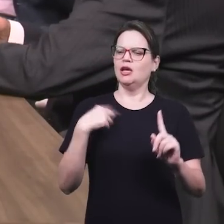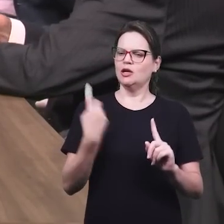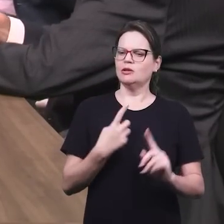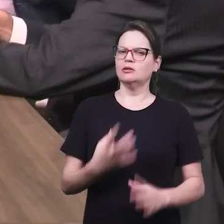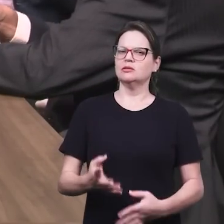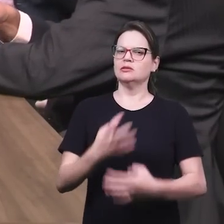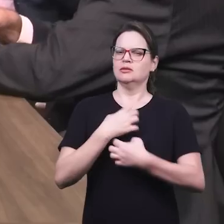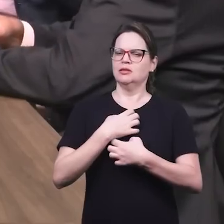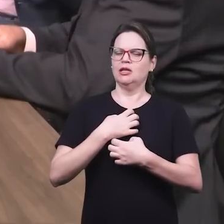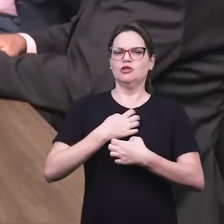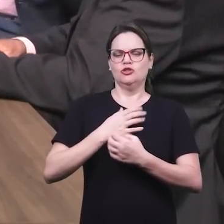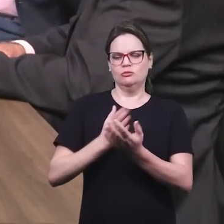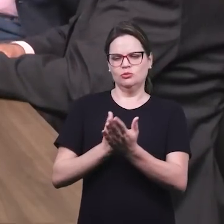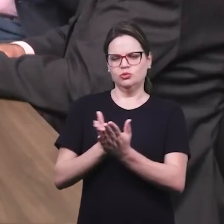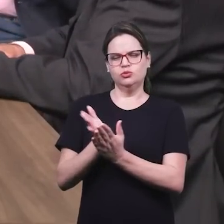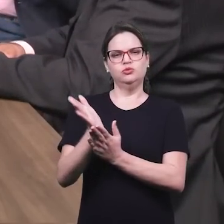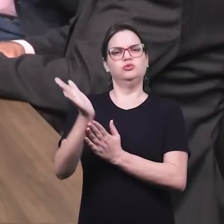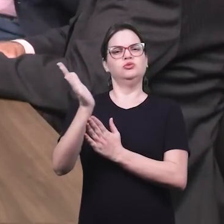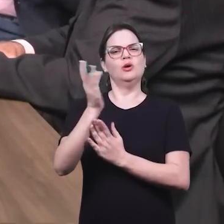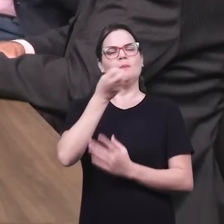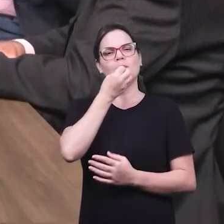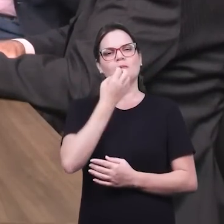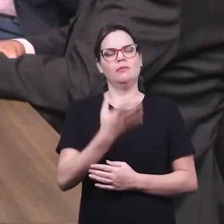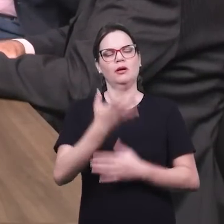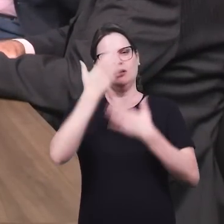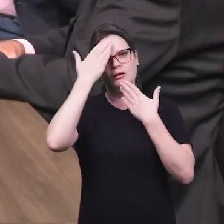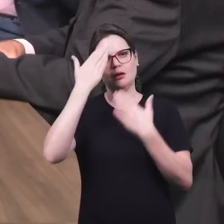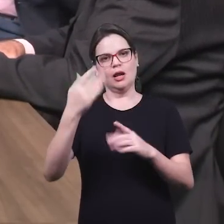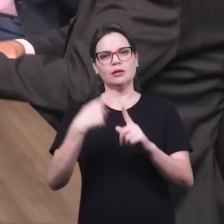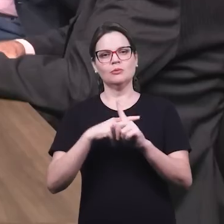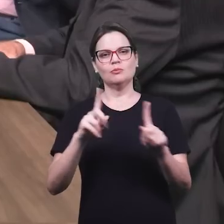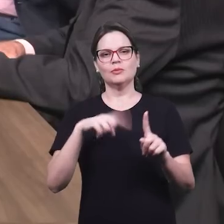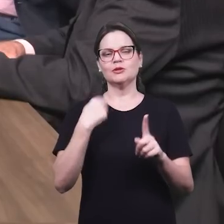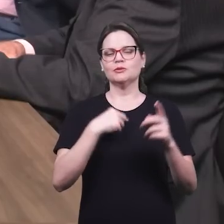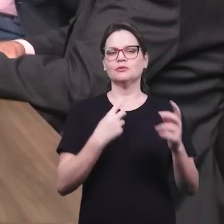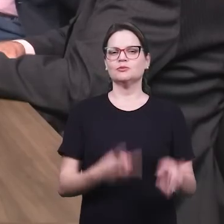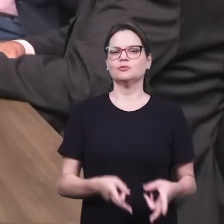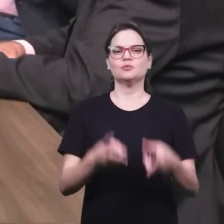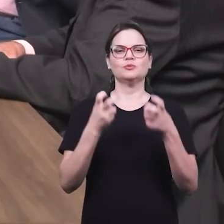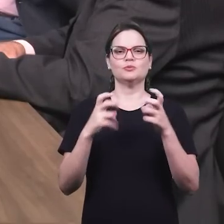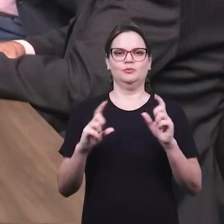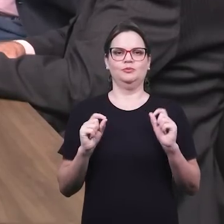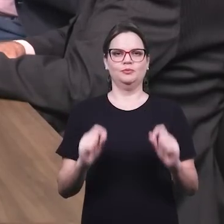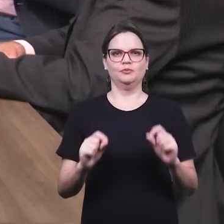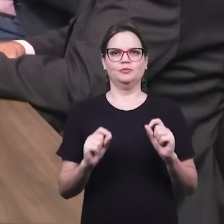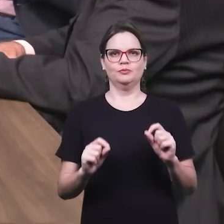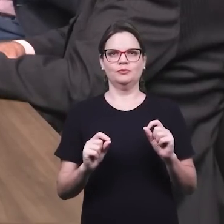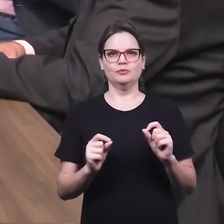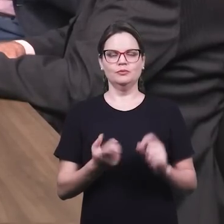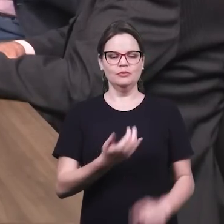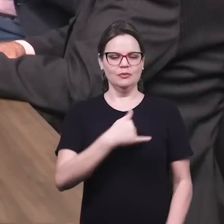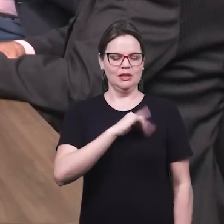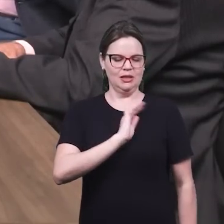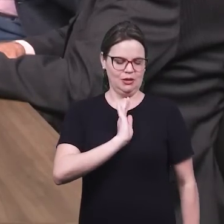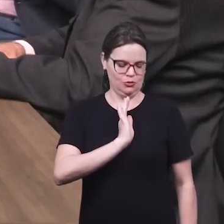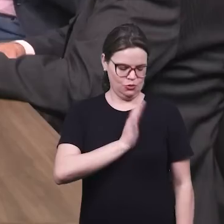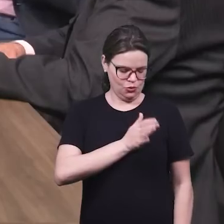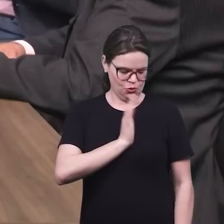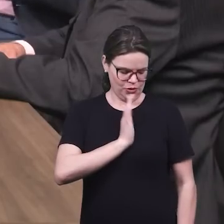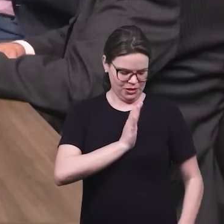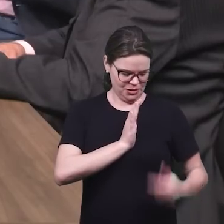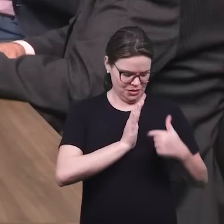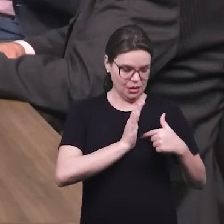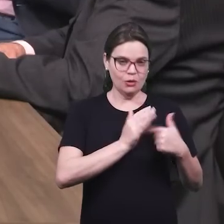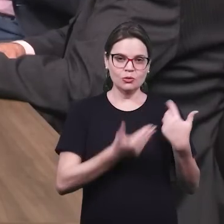a permanecer no caminho, mas o que nós vamos observar aqui é que é algo que sai do coração